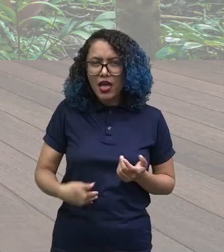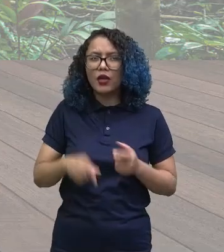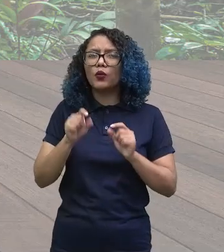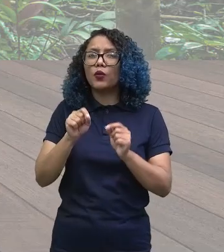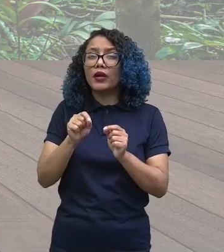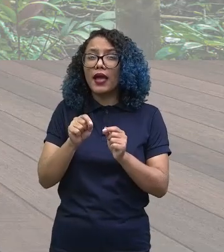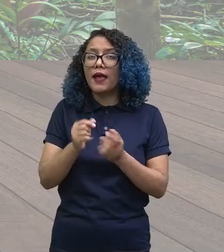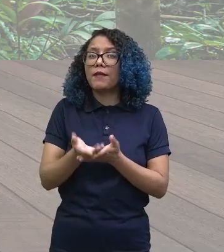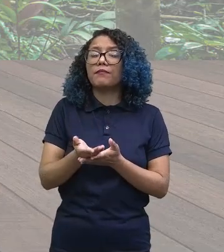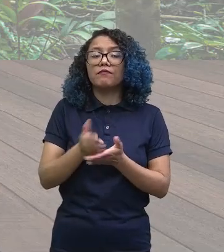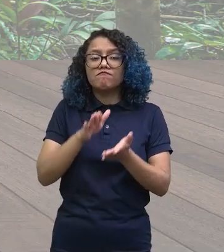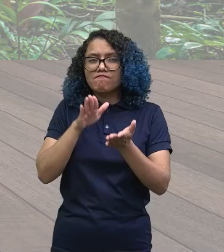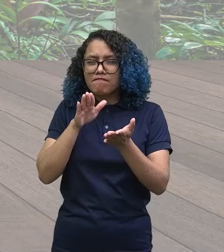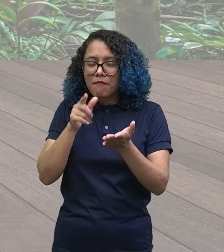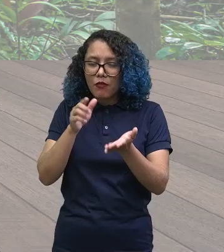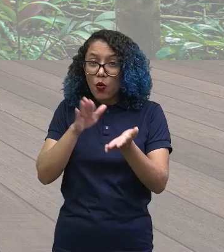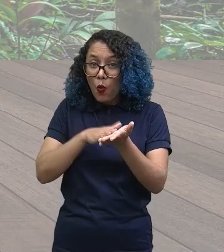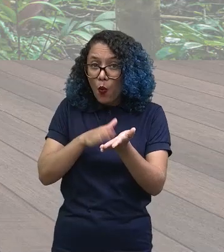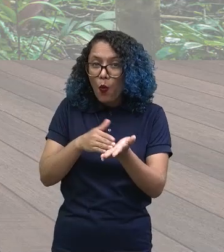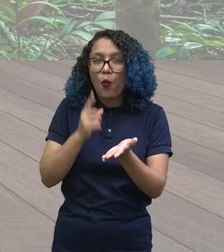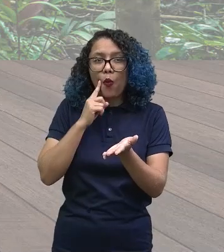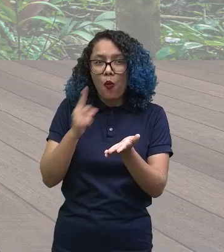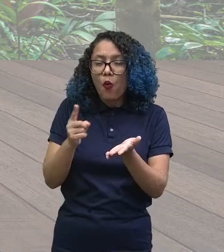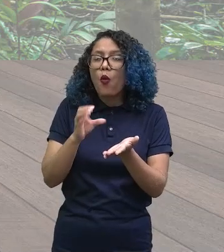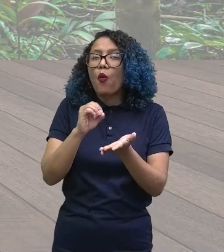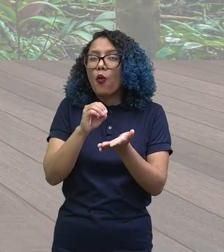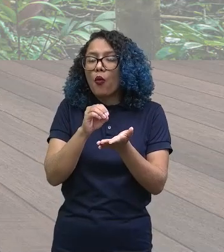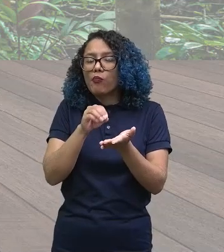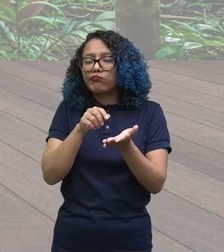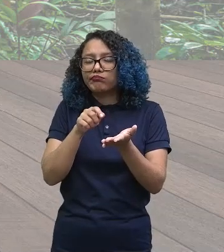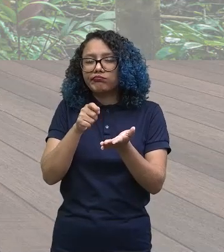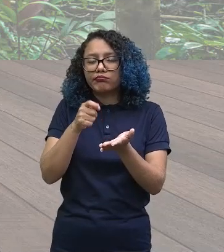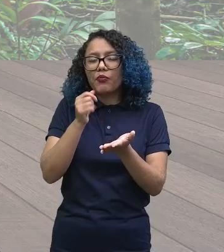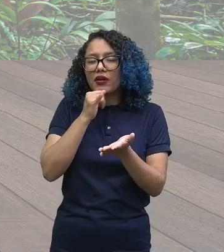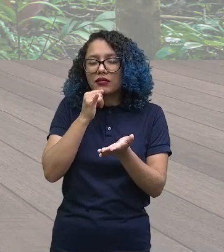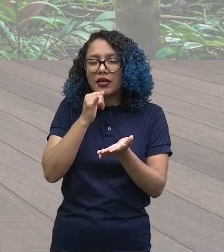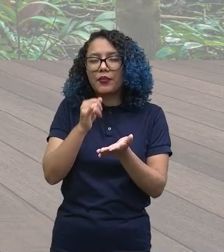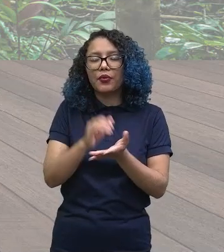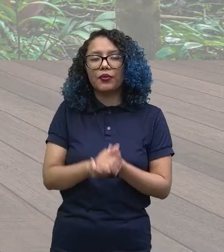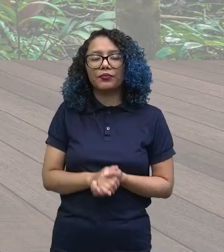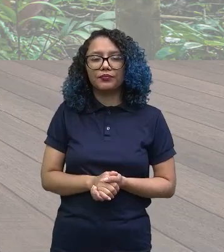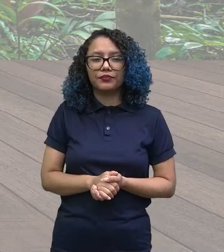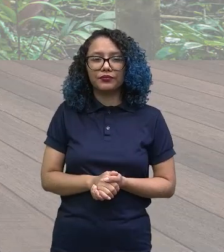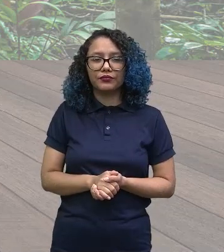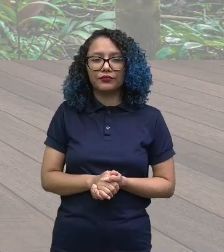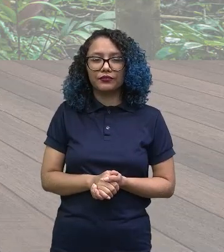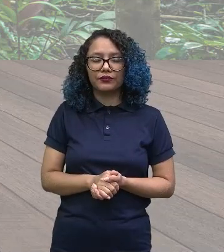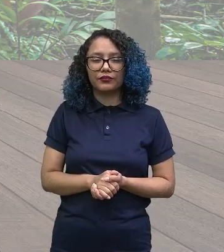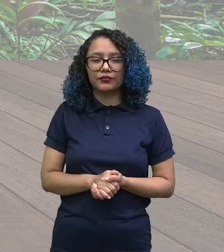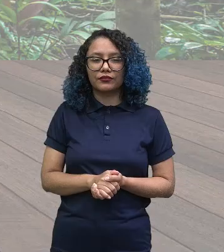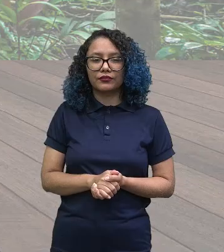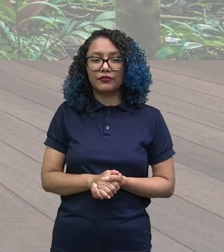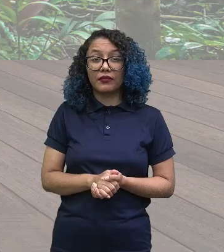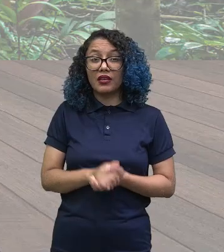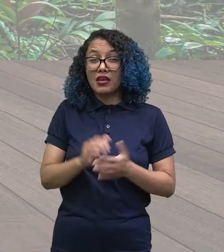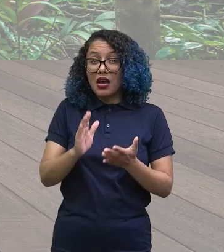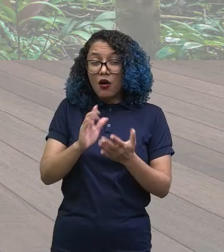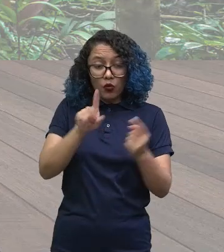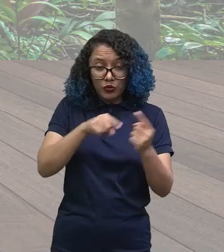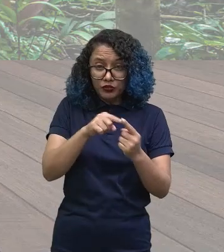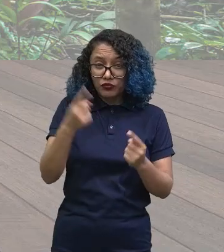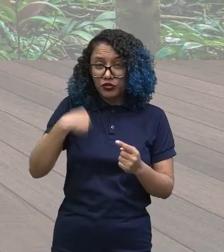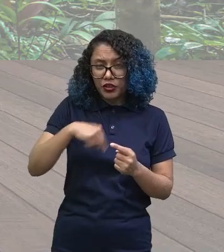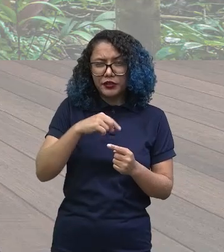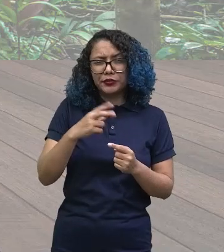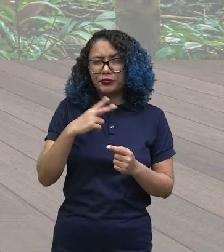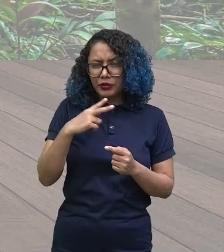que são os nossos representantes, né? Então, como o professor falou, aquelas ODSs, né, em que a gente pode individualmente, né,